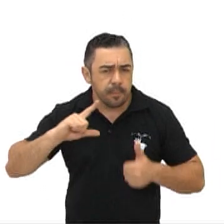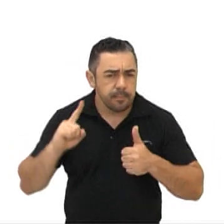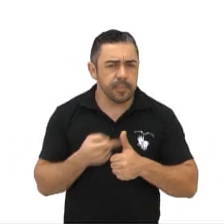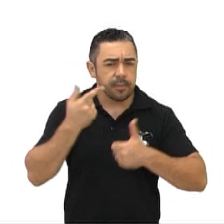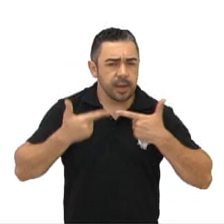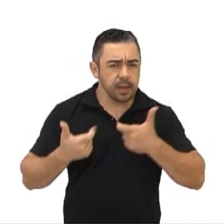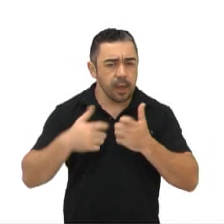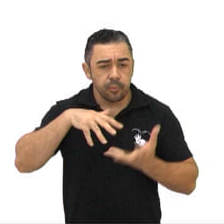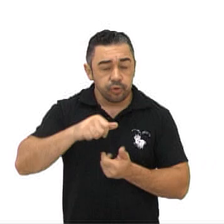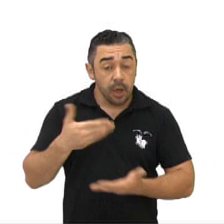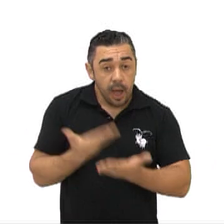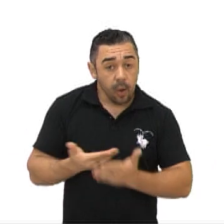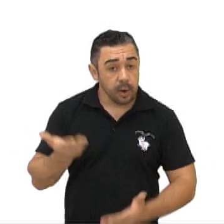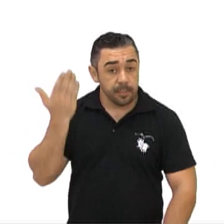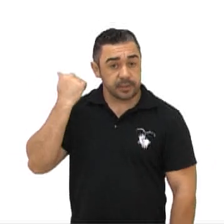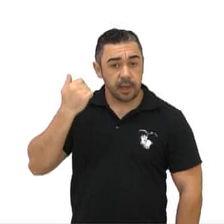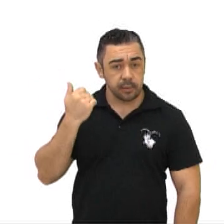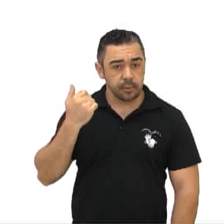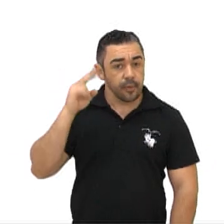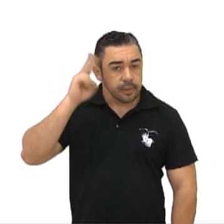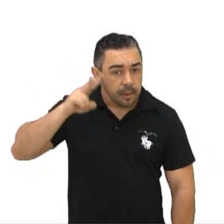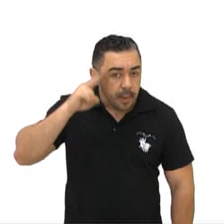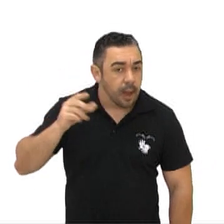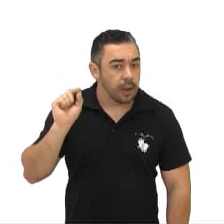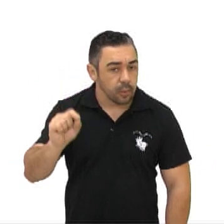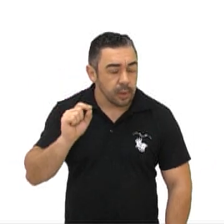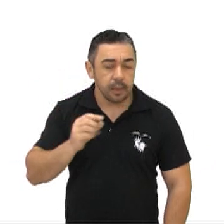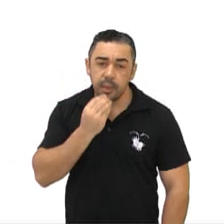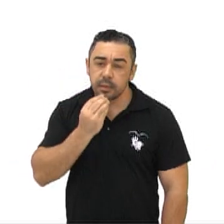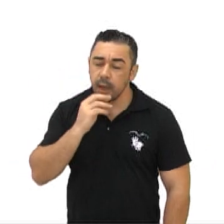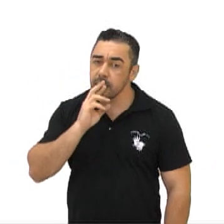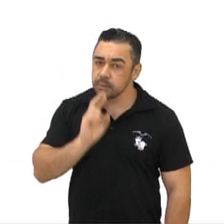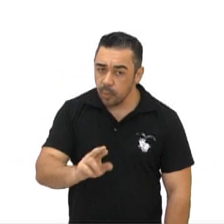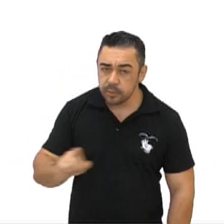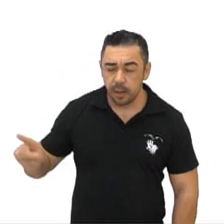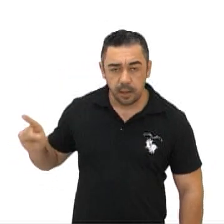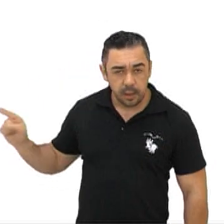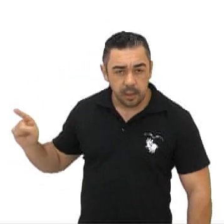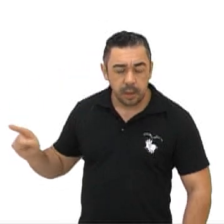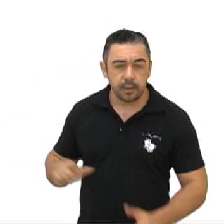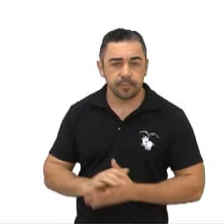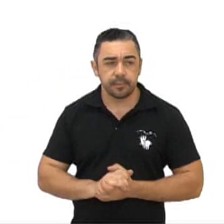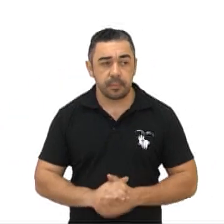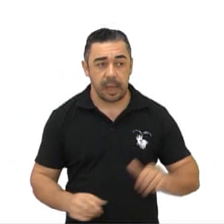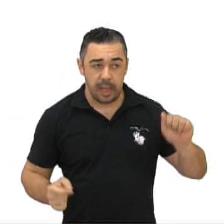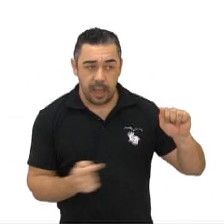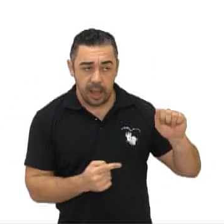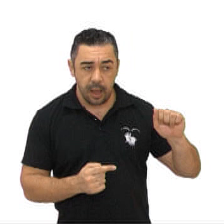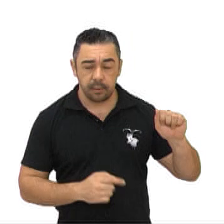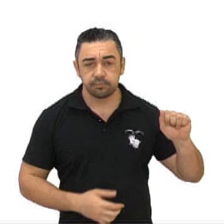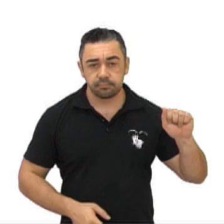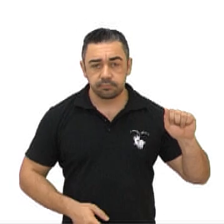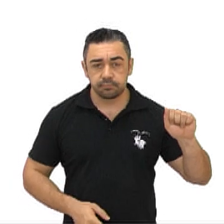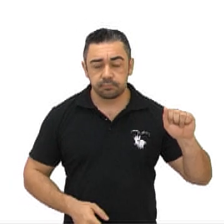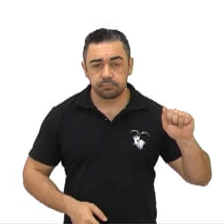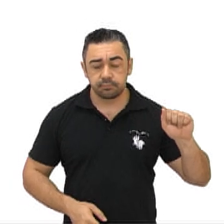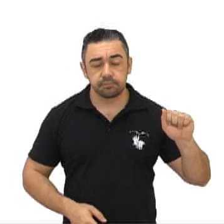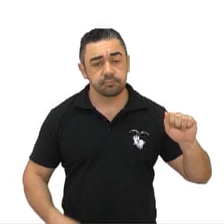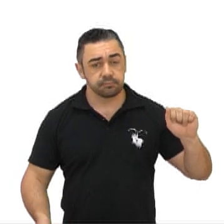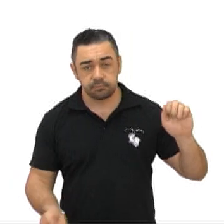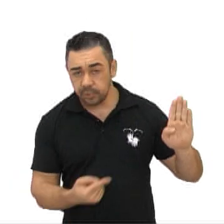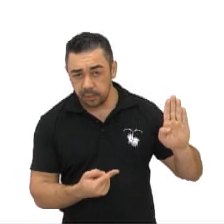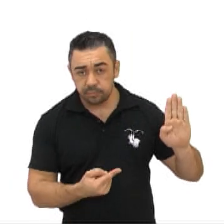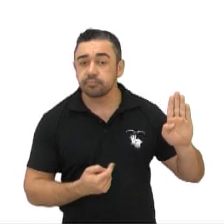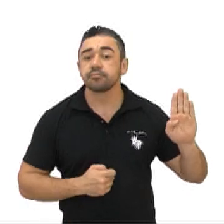Isso vocês viram na aula passada. Vamos tentar relembrar para tentar responder esta questão. Alternativa A, pop art.